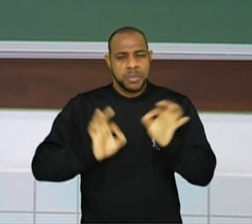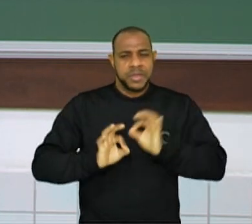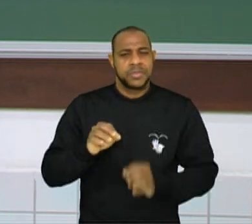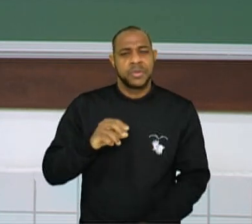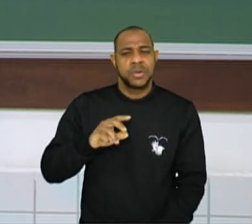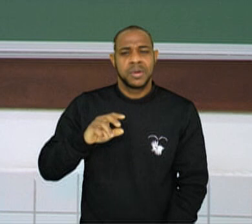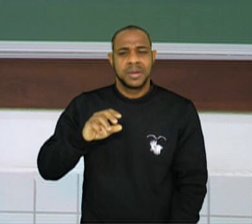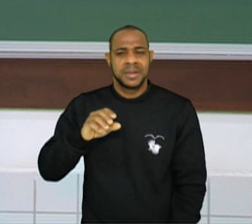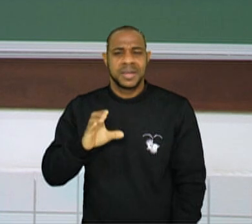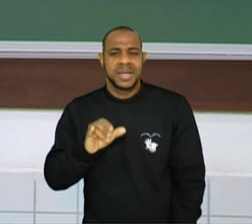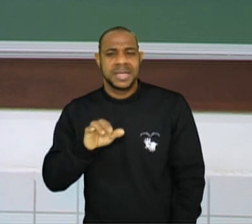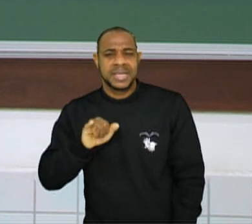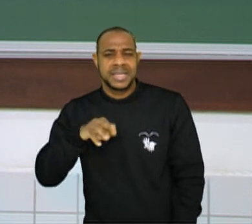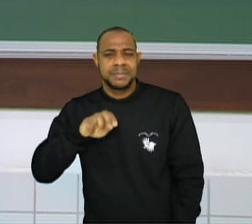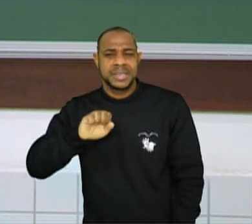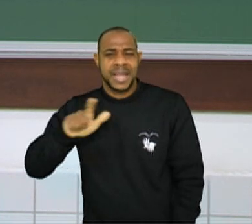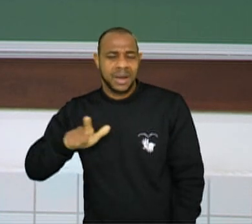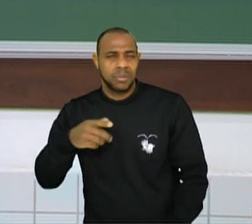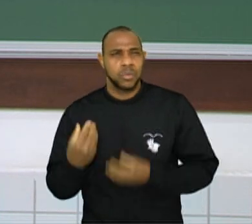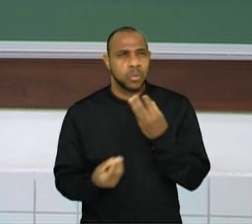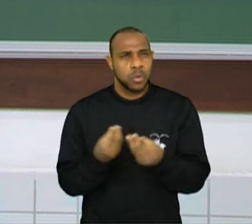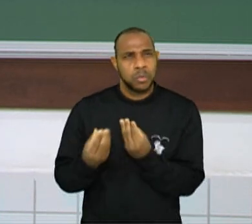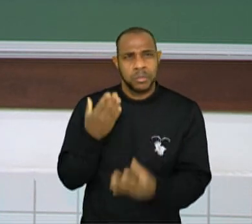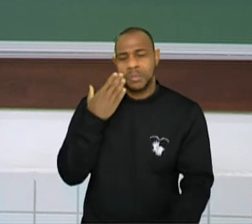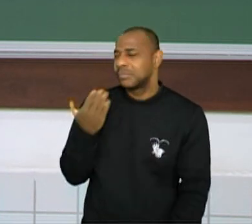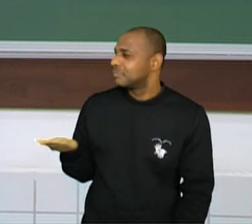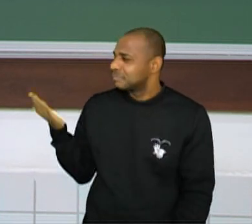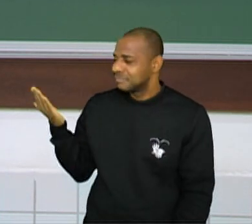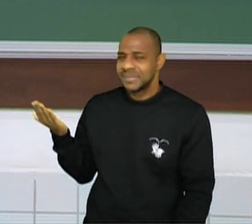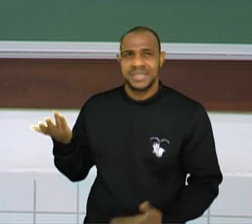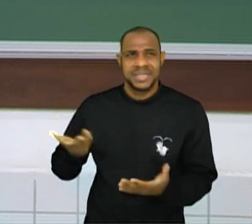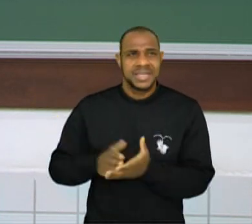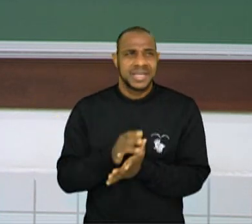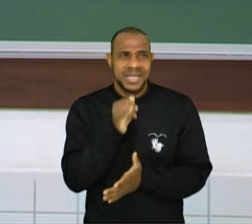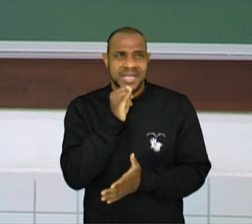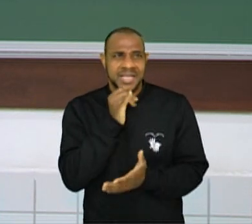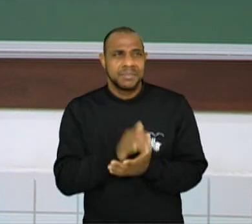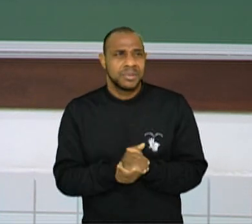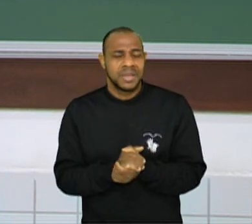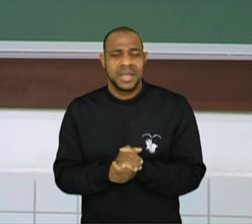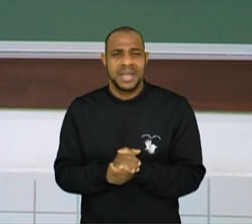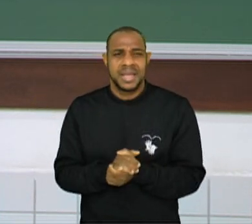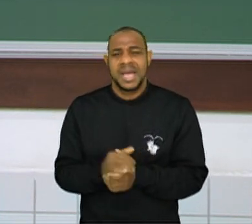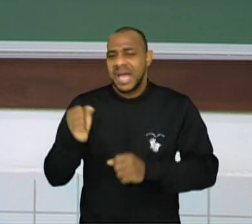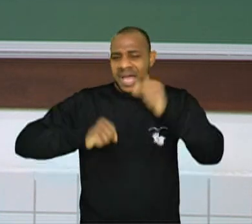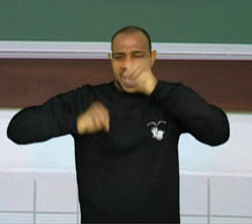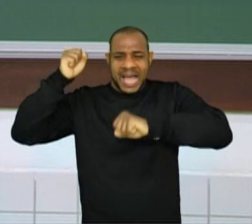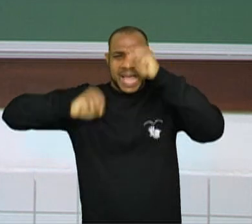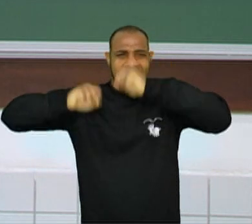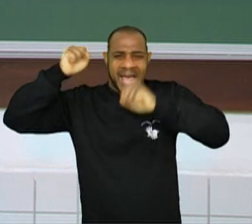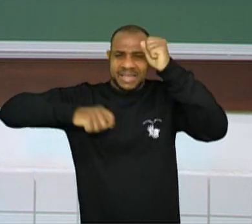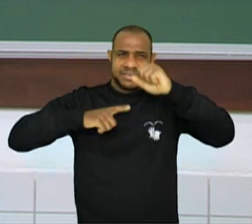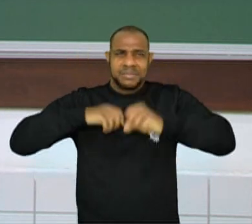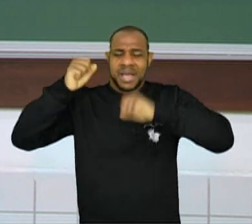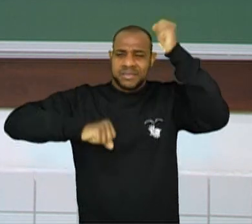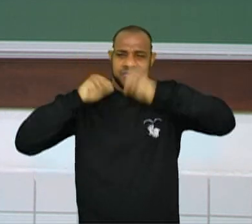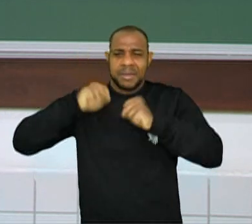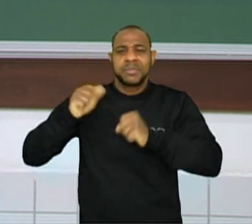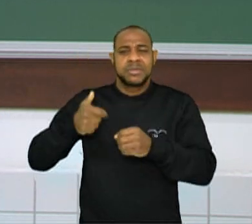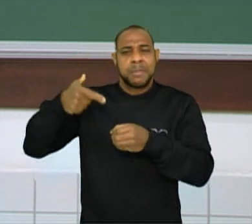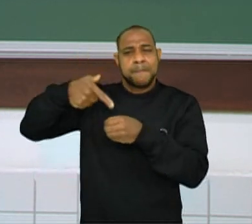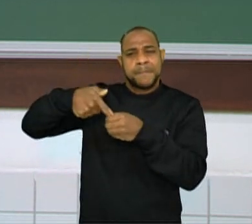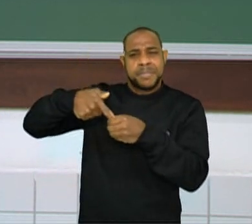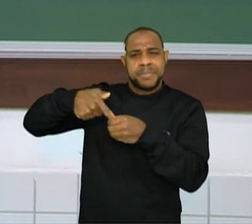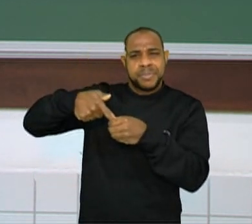em encampar as usinas, por exemplo, né, as usinas de refinaria de petróleo. Bom,